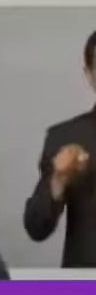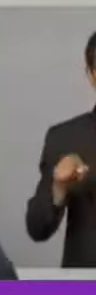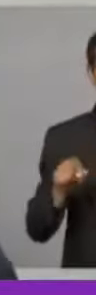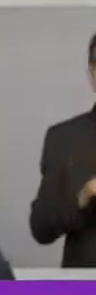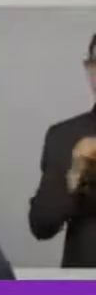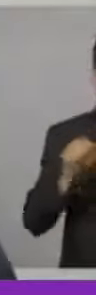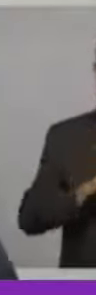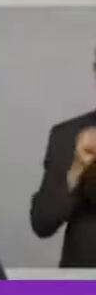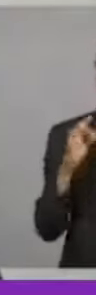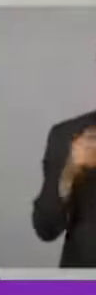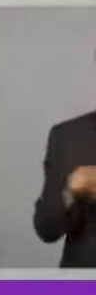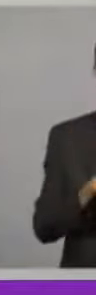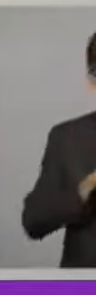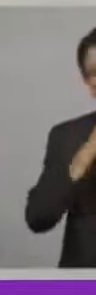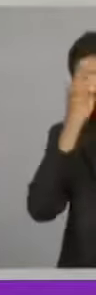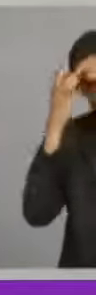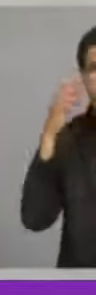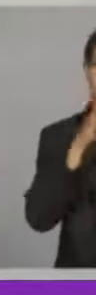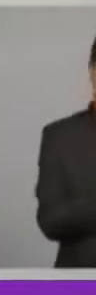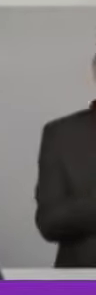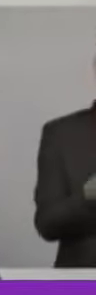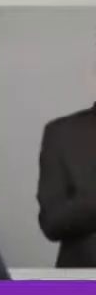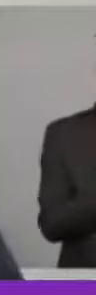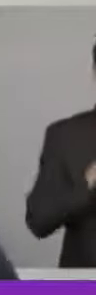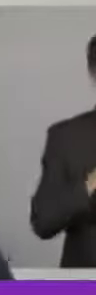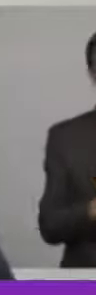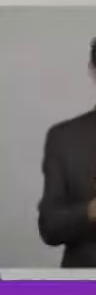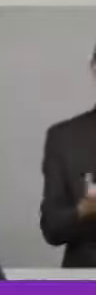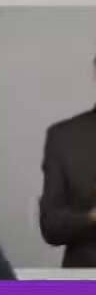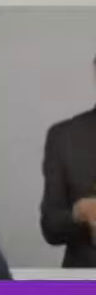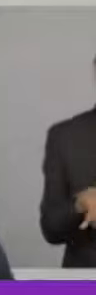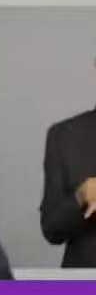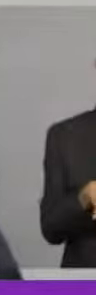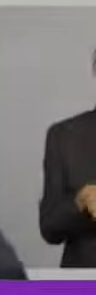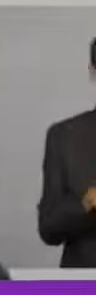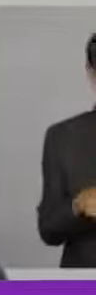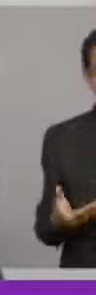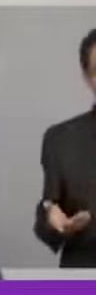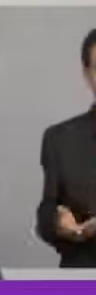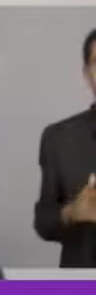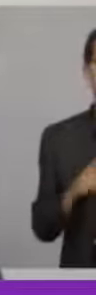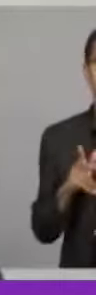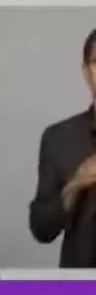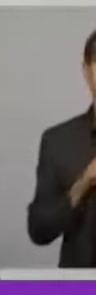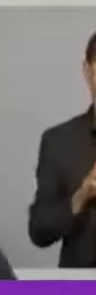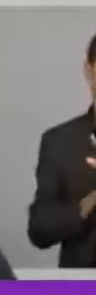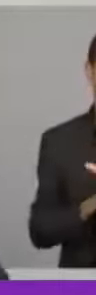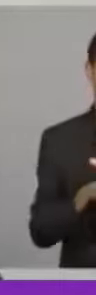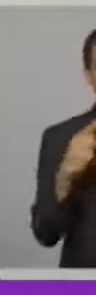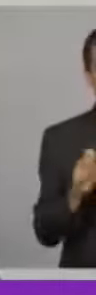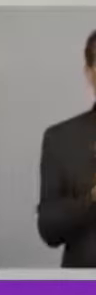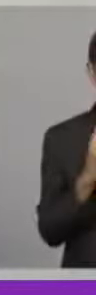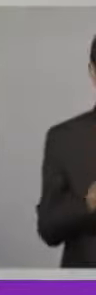reverteu tudo. A gente tem muita gente mais em estado de miserabilidade, não dá. Aquele cadastro único não é mais referência para essa pandemia,